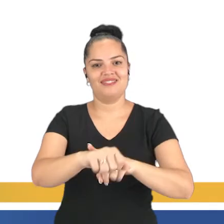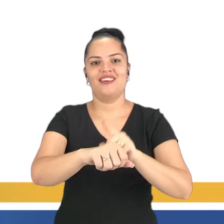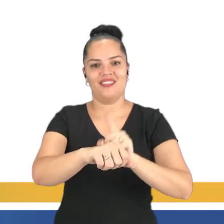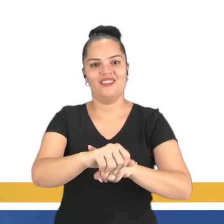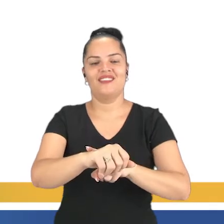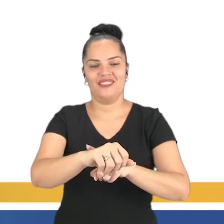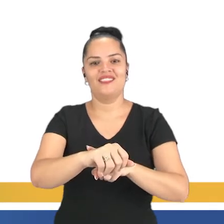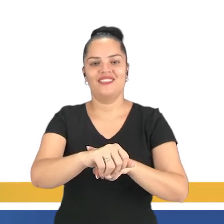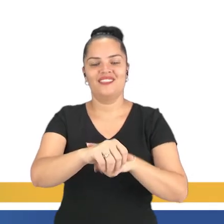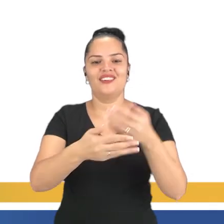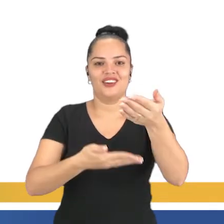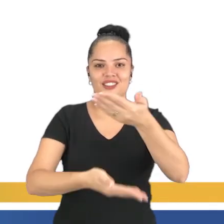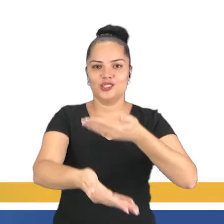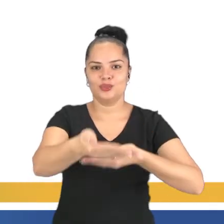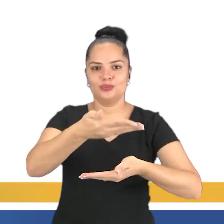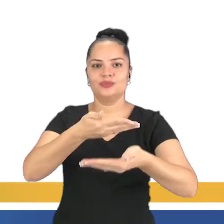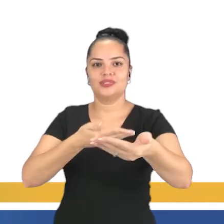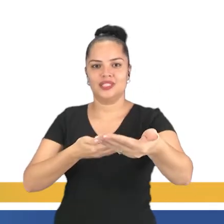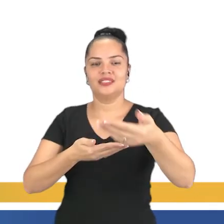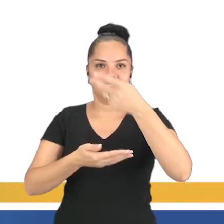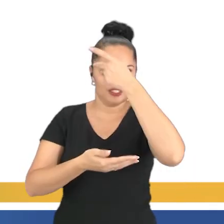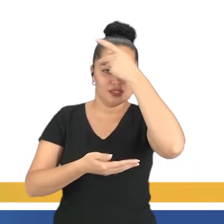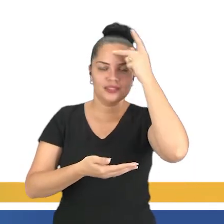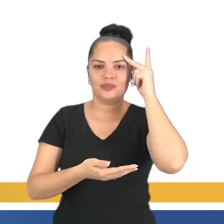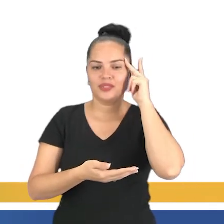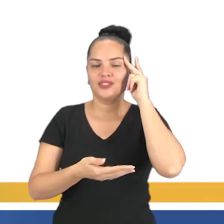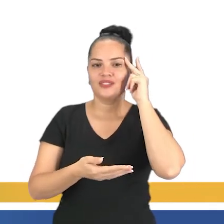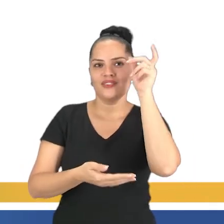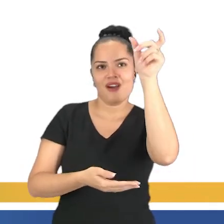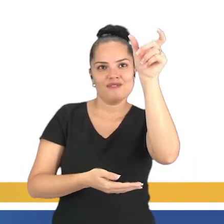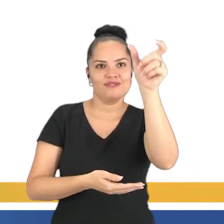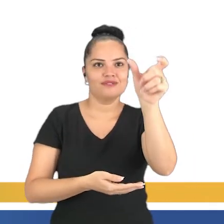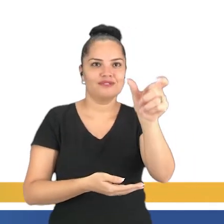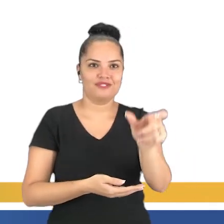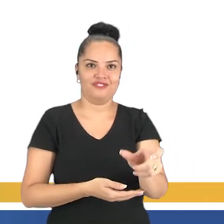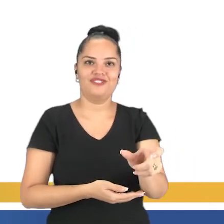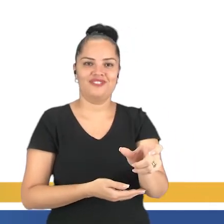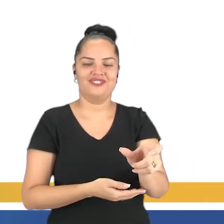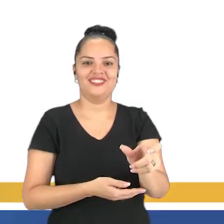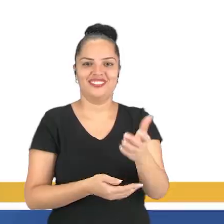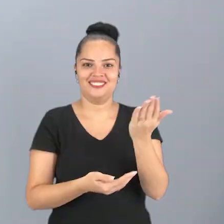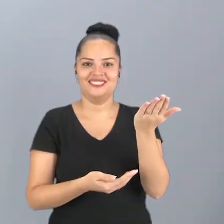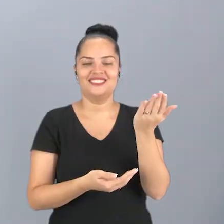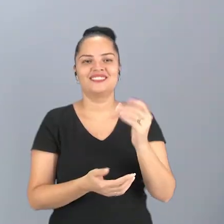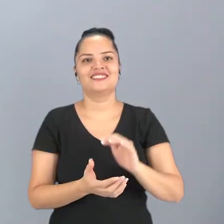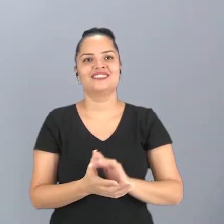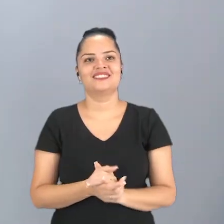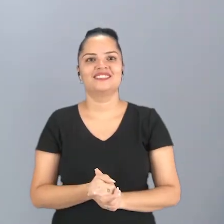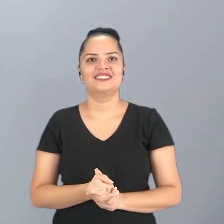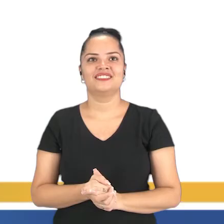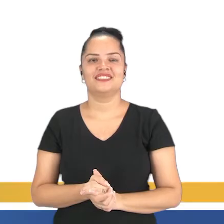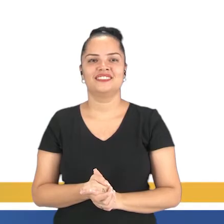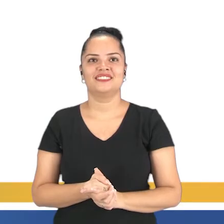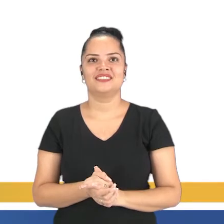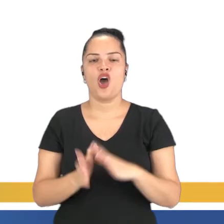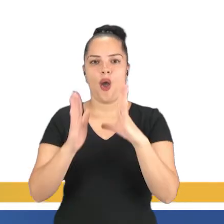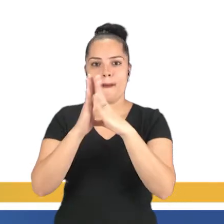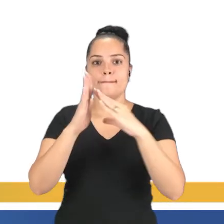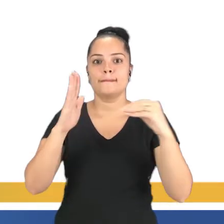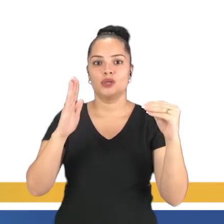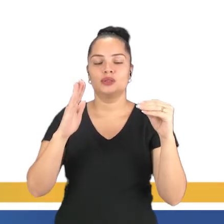imediatamente. Olha só aqui do lado o nosso infográfico, né, animado, muito bem.